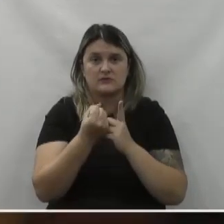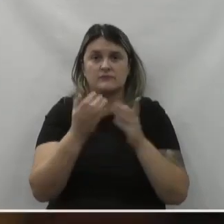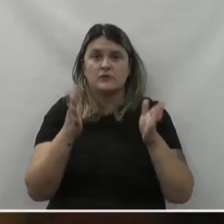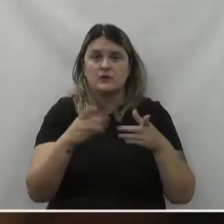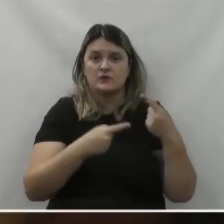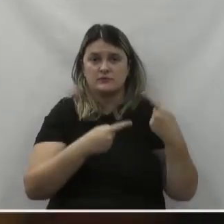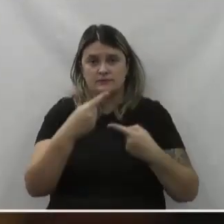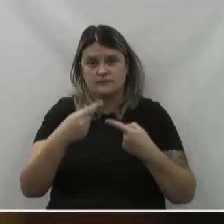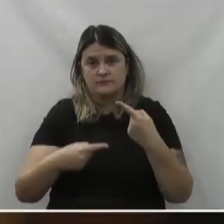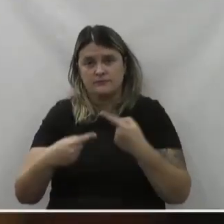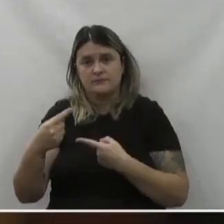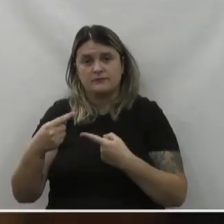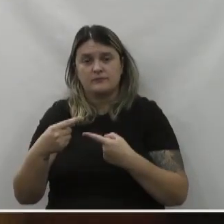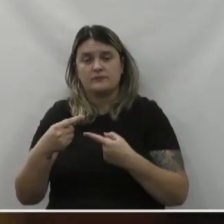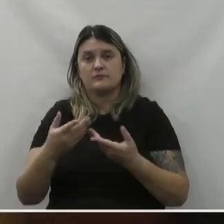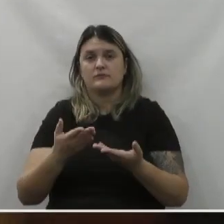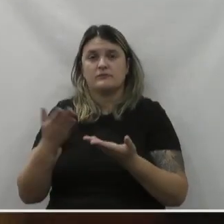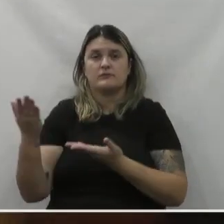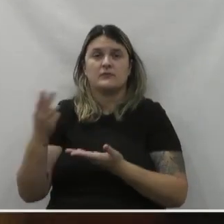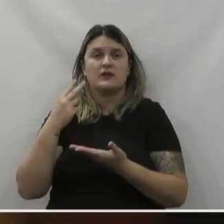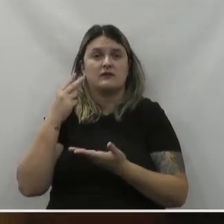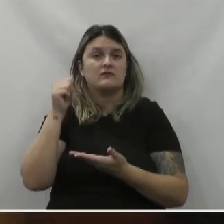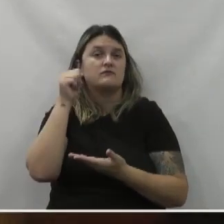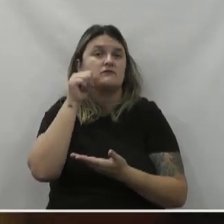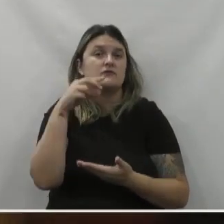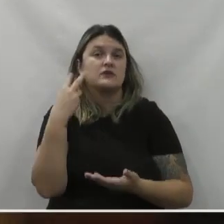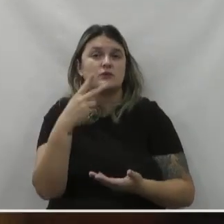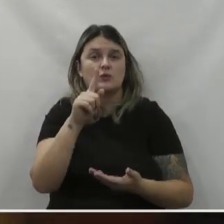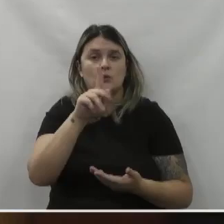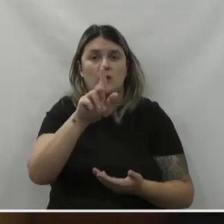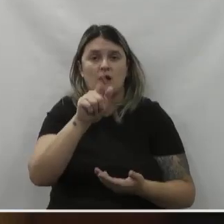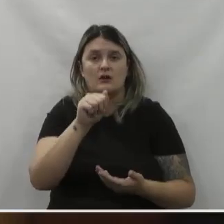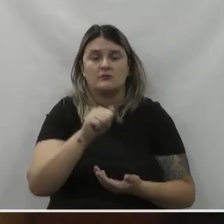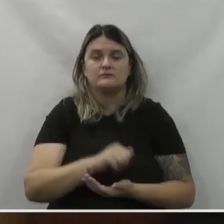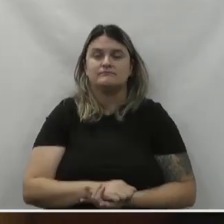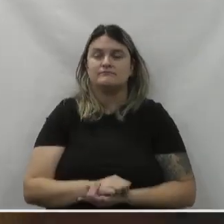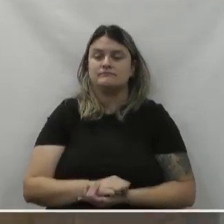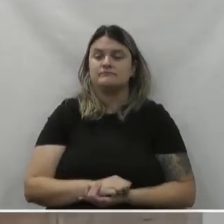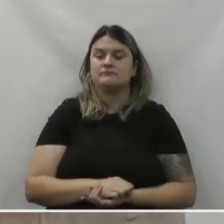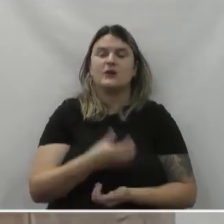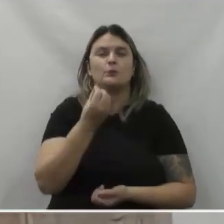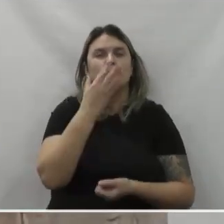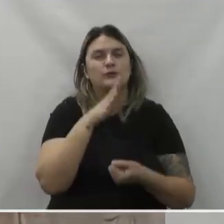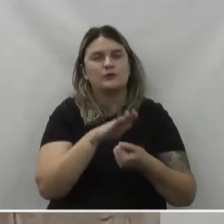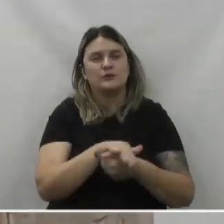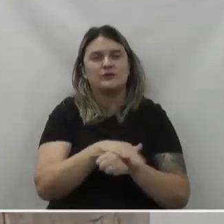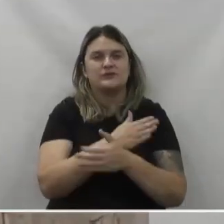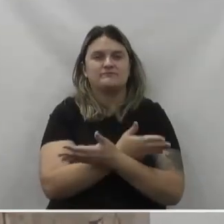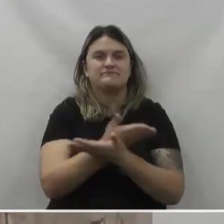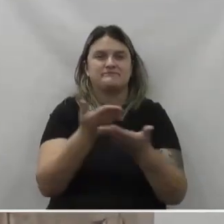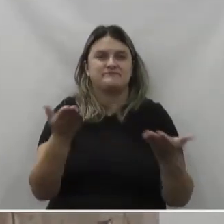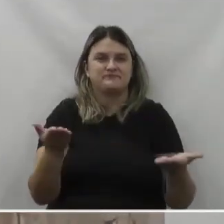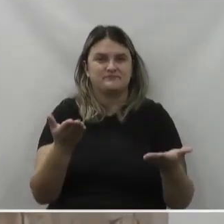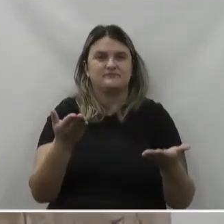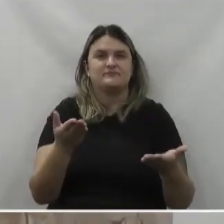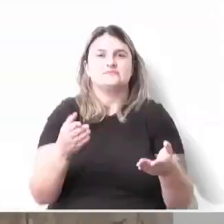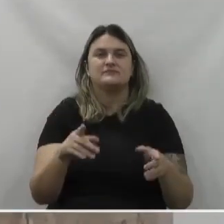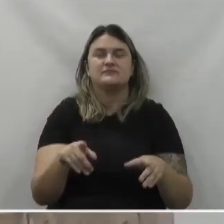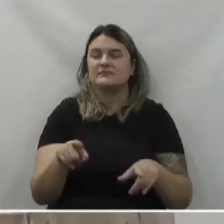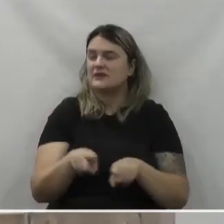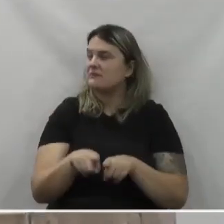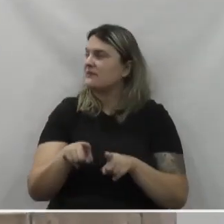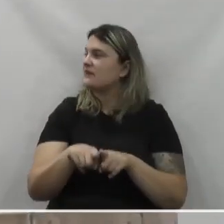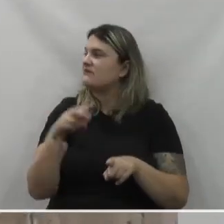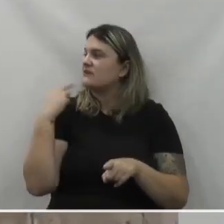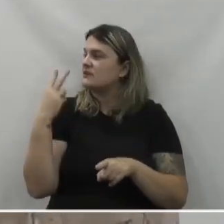discussão? Com a palavra, a vereadora Guga. Boa noite a todos e a todas, nossos caros